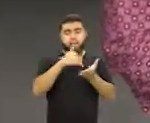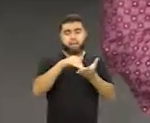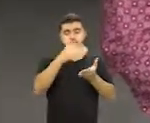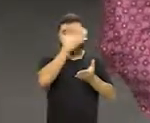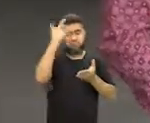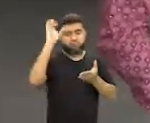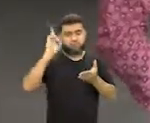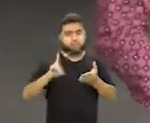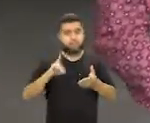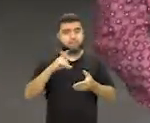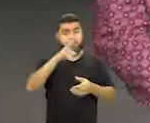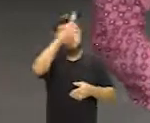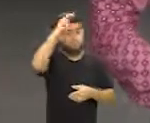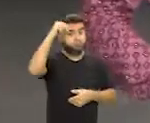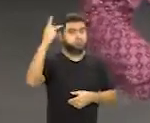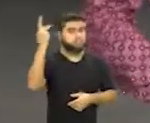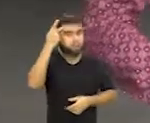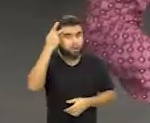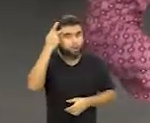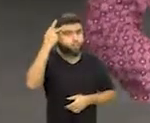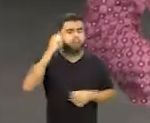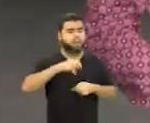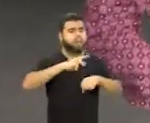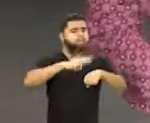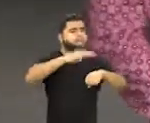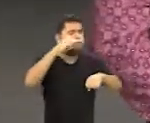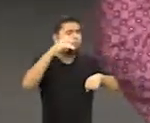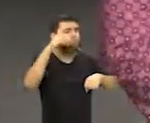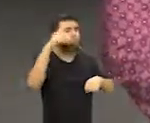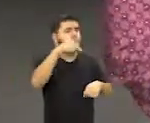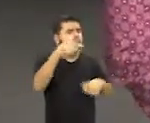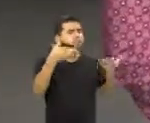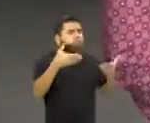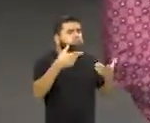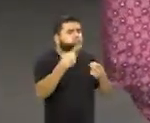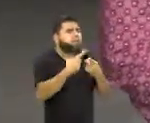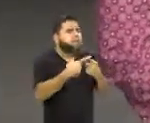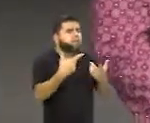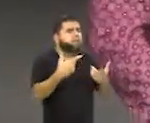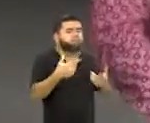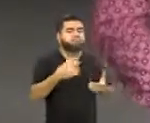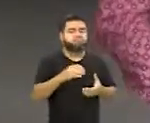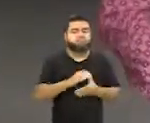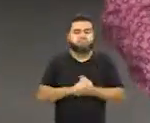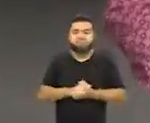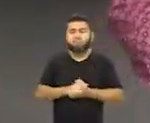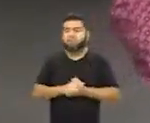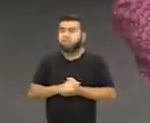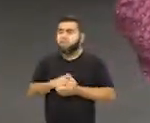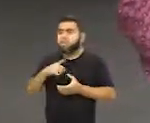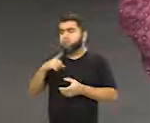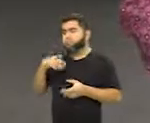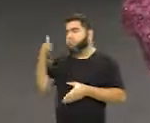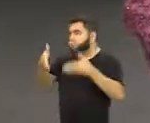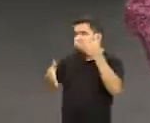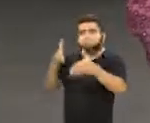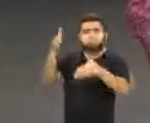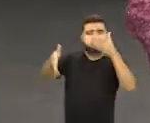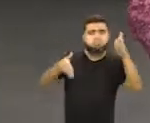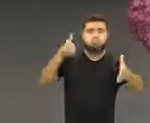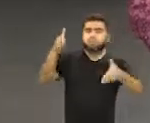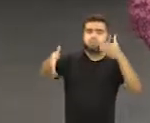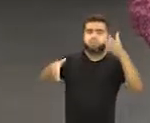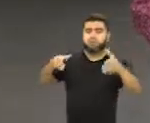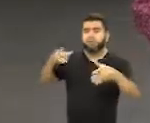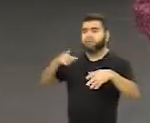São Paulo. Marcelo, você está aqui hoje por quê? Na verdade, eu tenho sempre